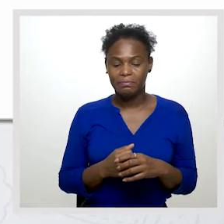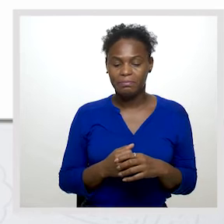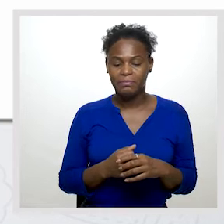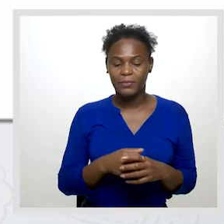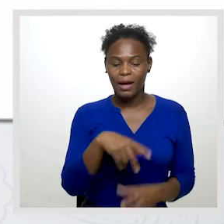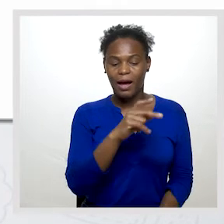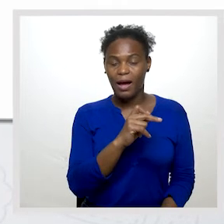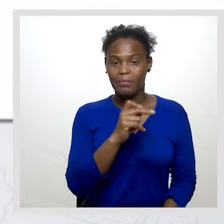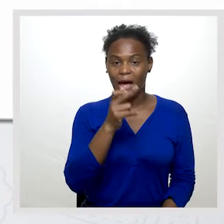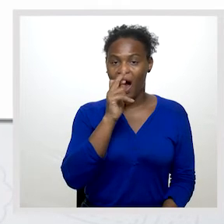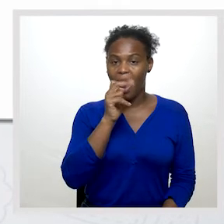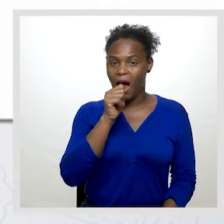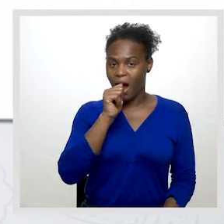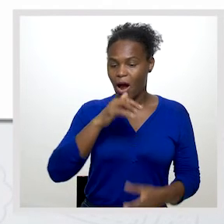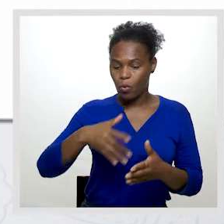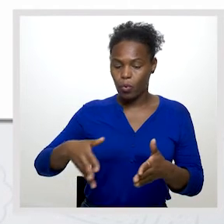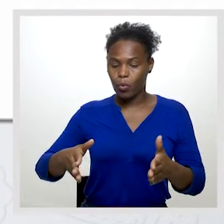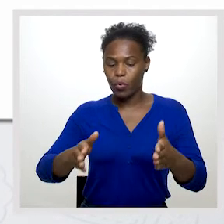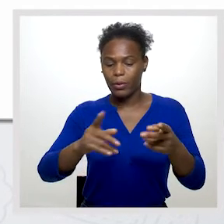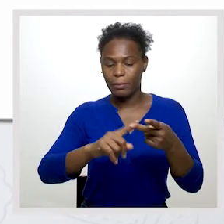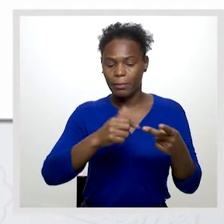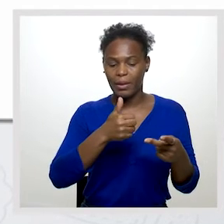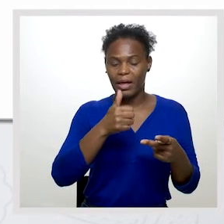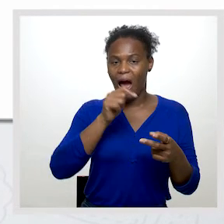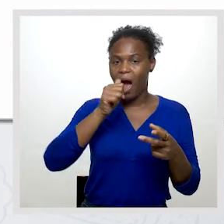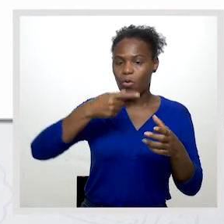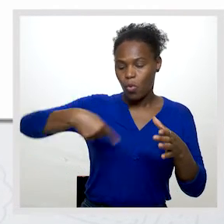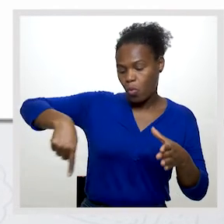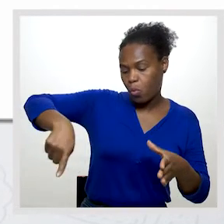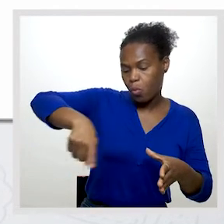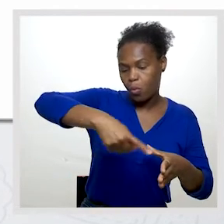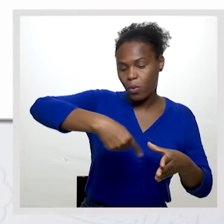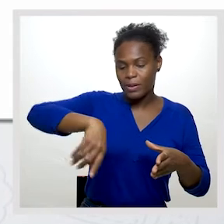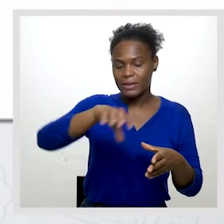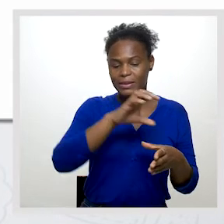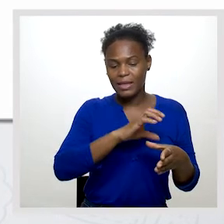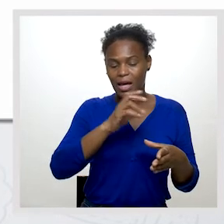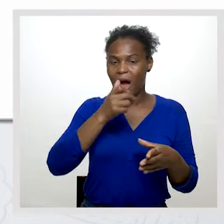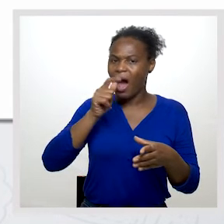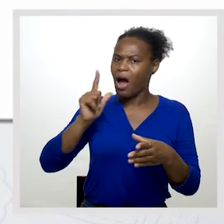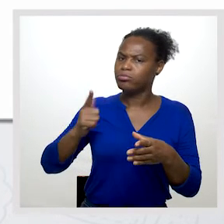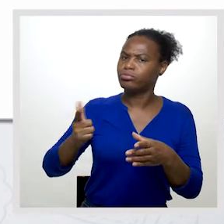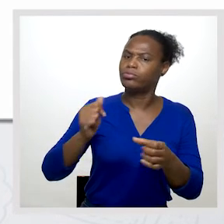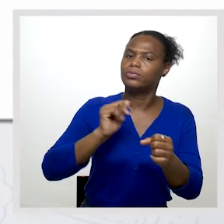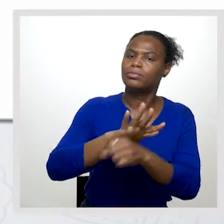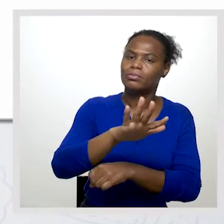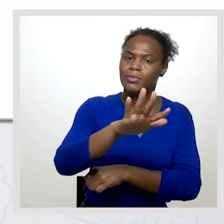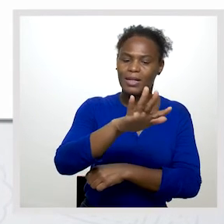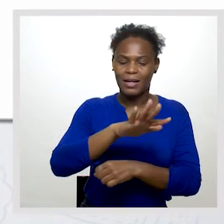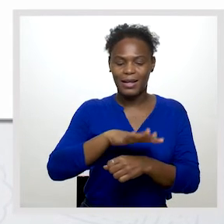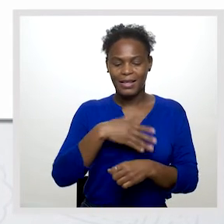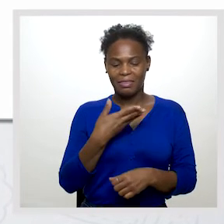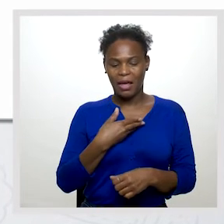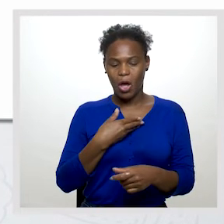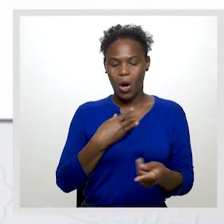A linha A, os rios. A linha B, os lagos. A linha C, os oceanos. E a linha D,